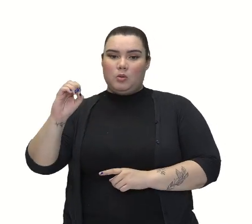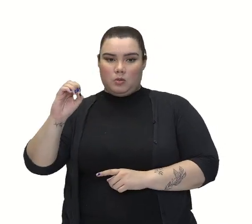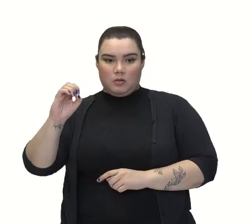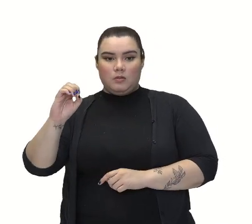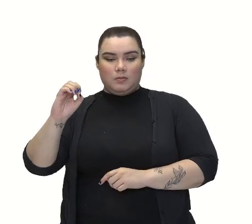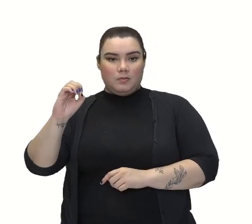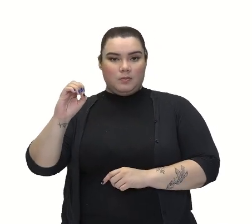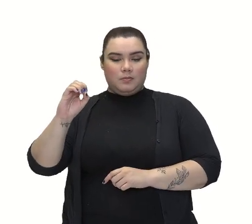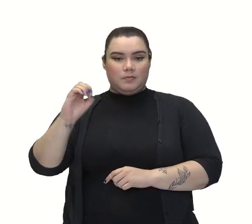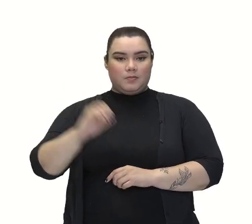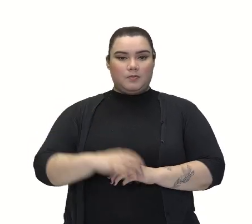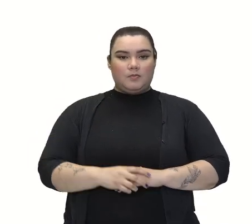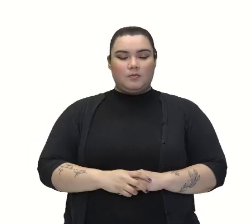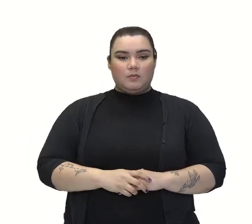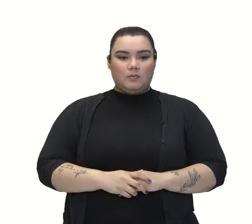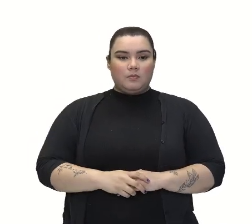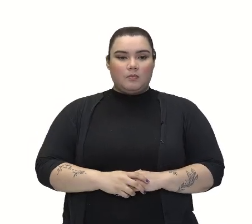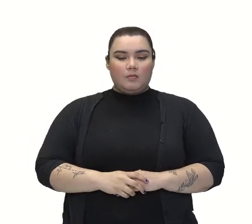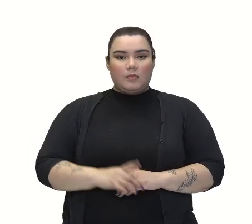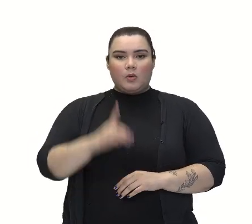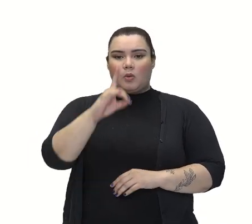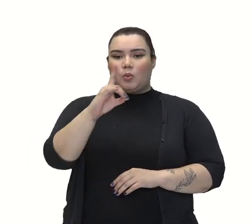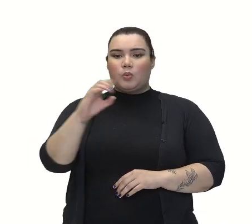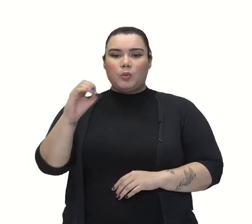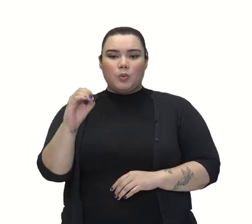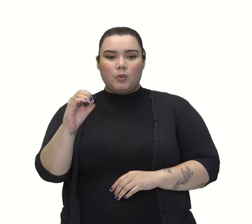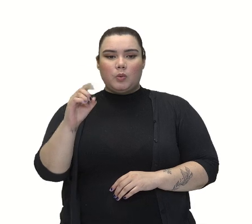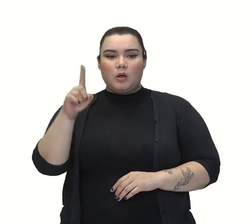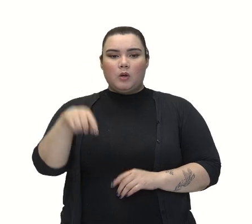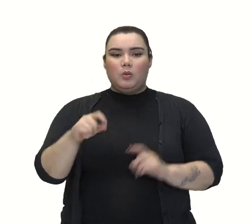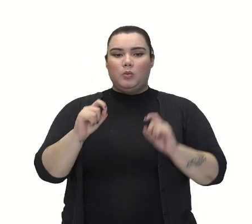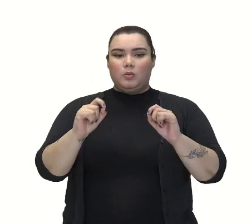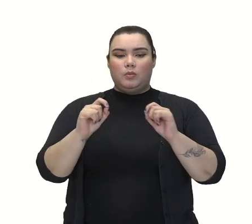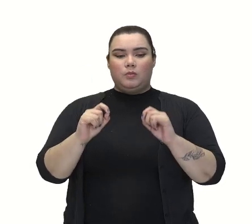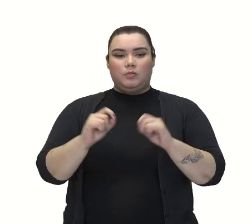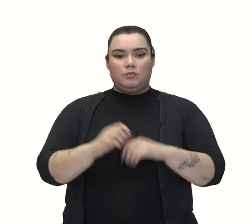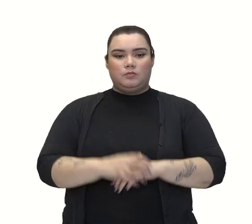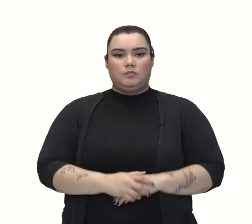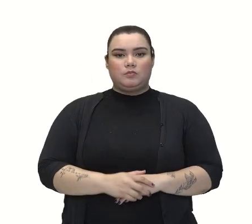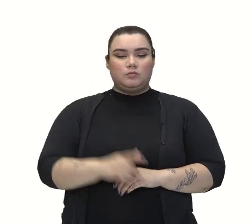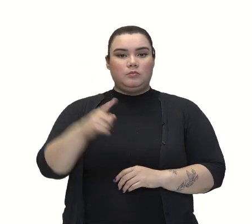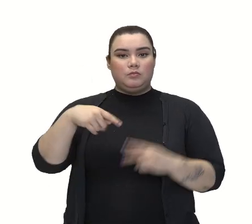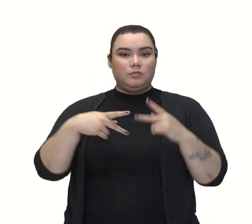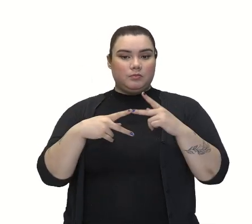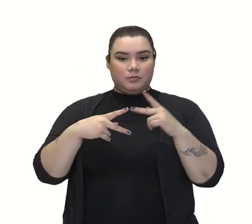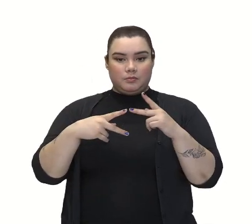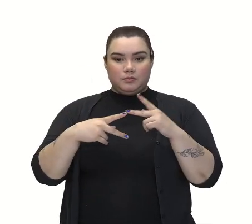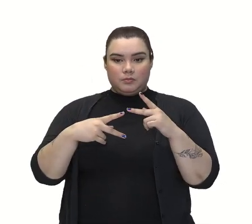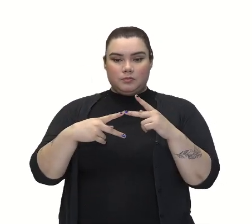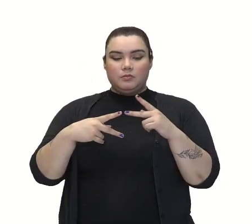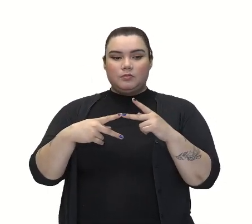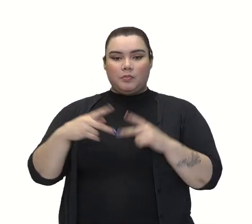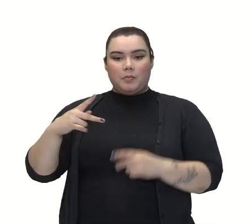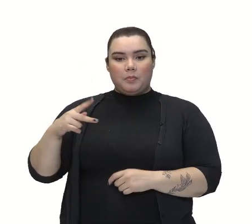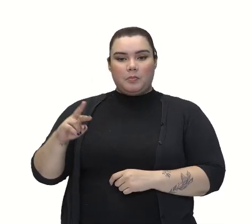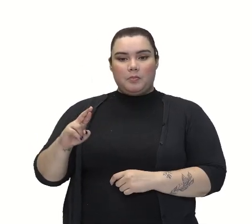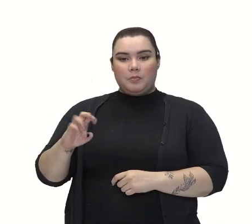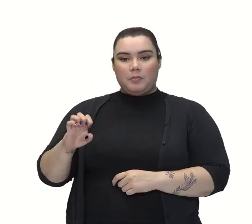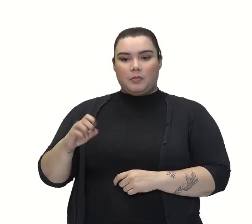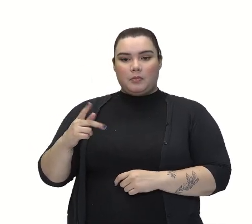cá. Aqui nós chamamos o dó de preposição, ou